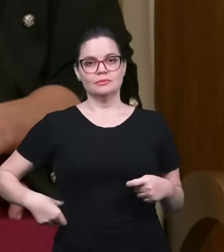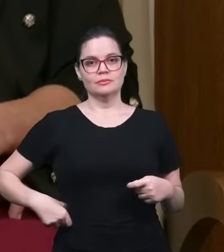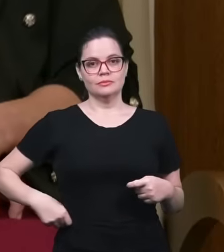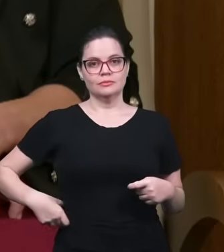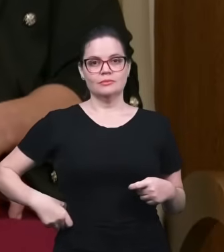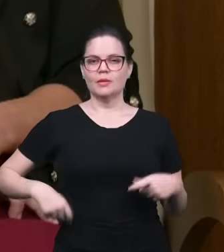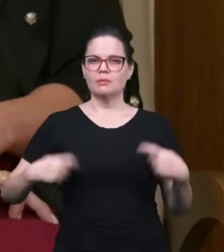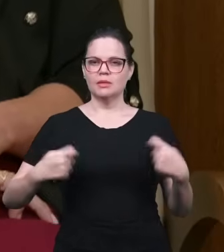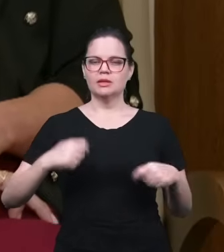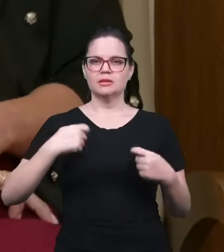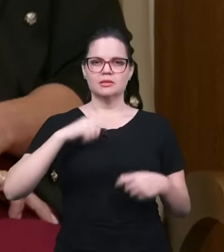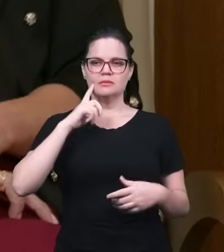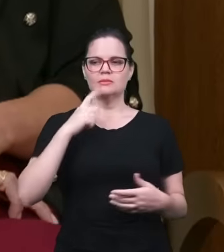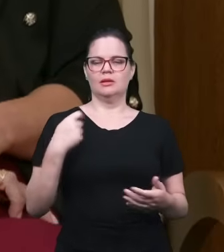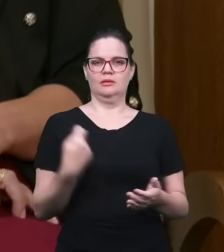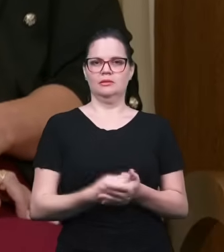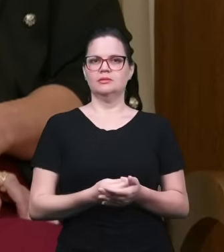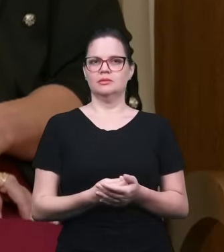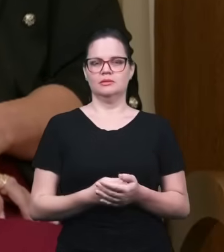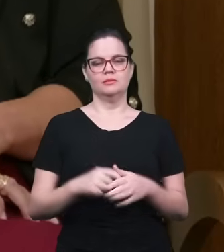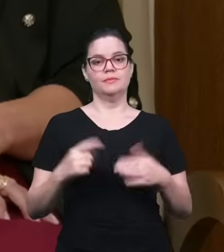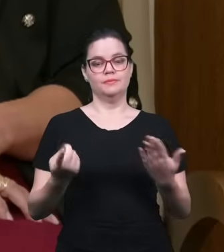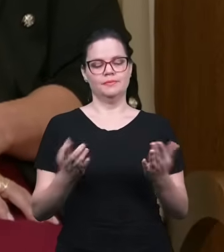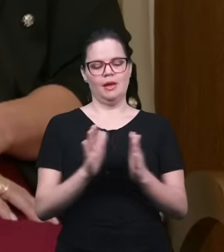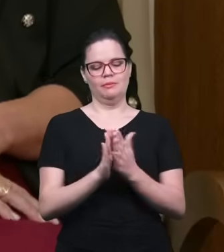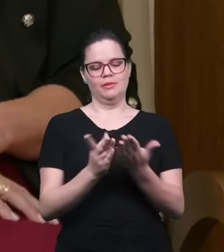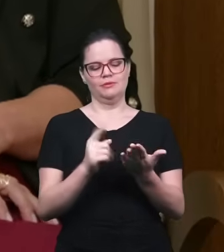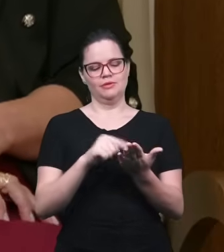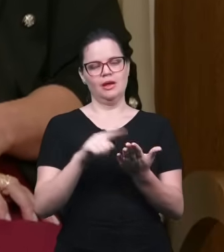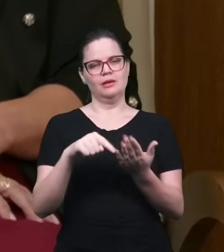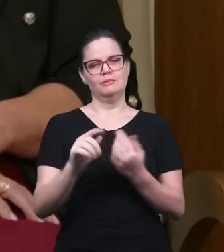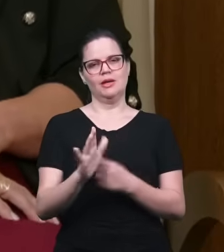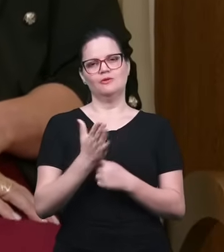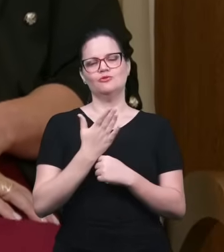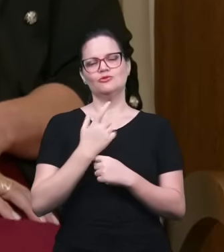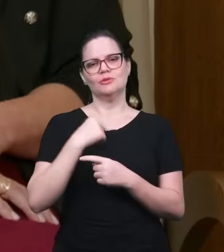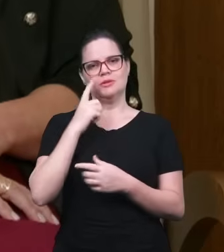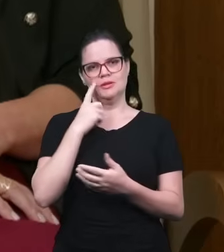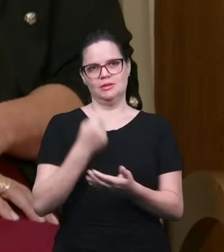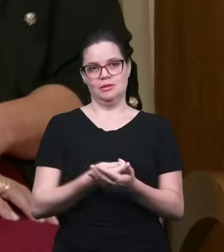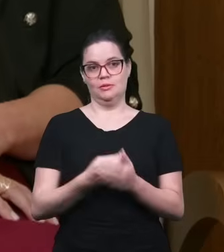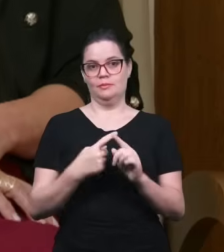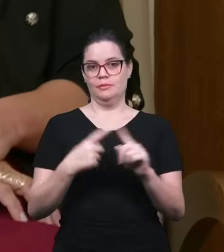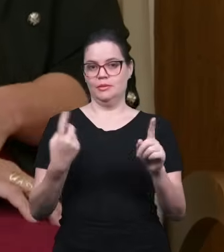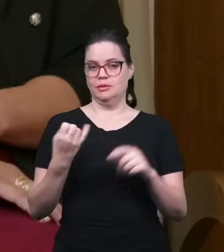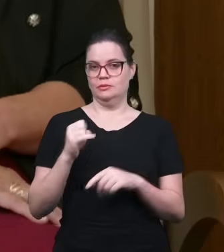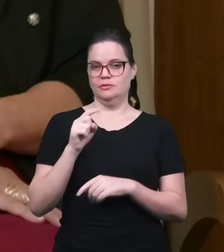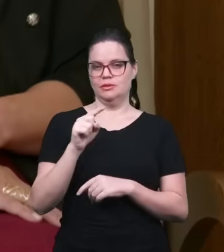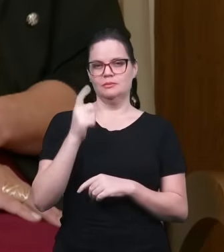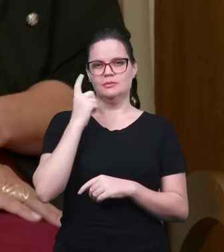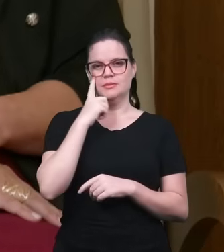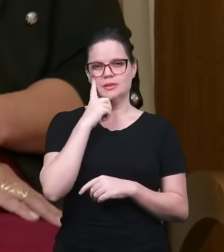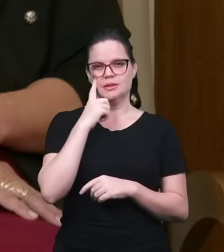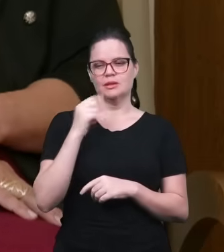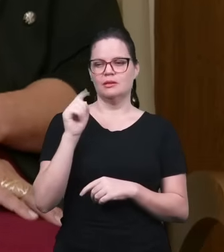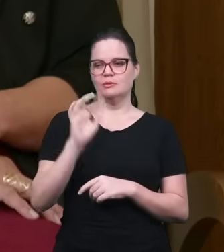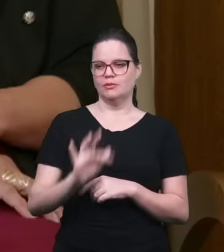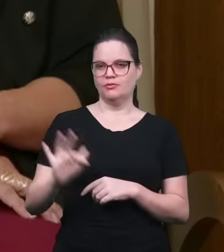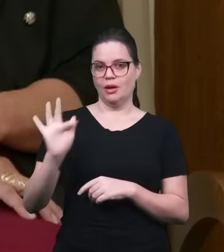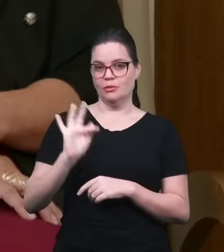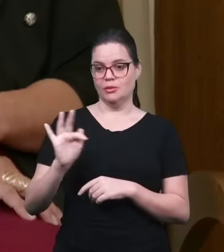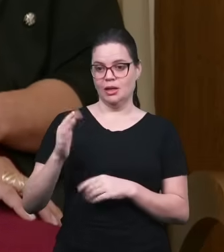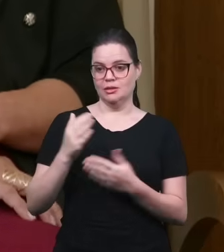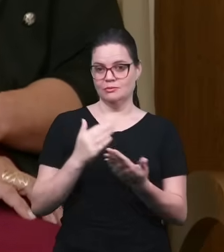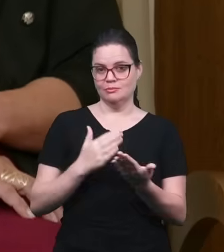definição, né? E nós temos a palavra para nos auxiliar nessas definições. Glória a Deus. Né? Mas quando você vai para dentro de uma faculdade, é